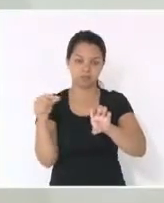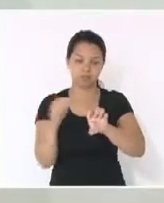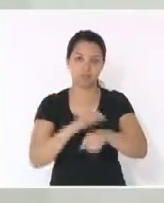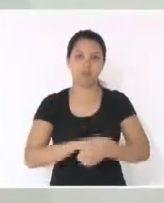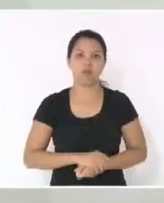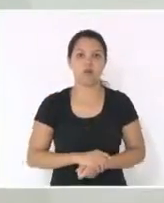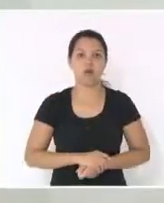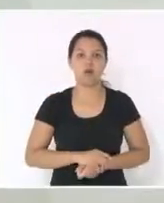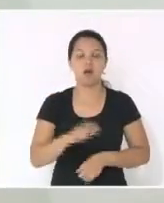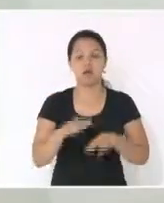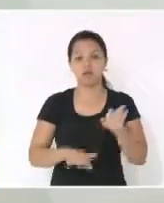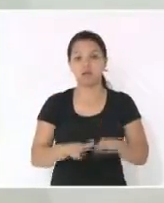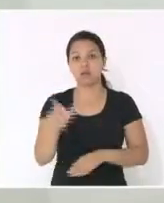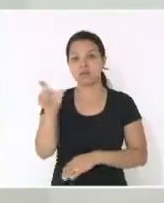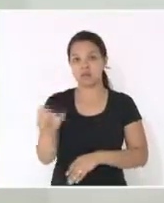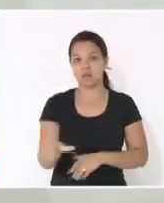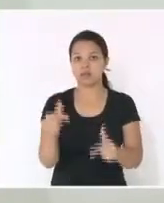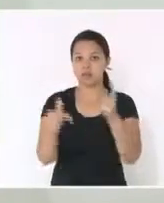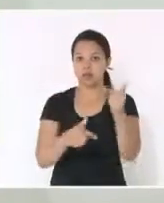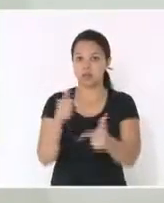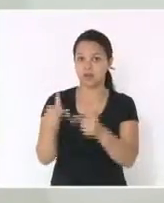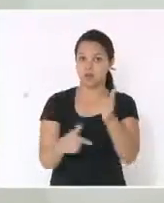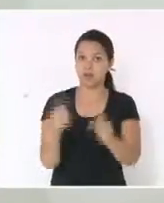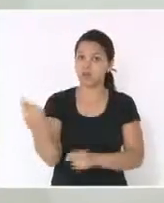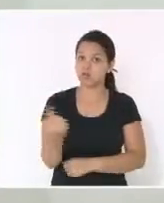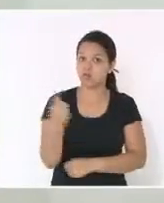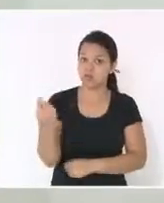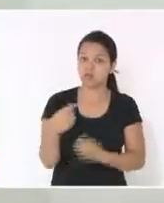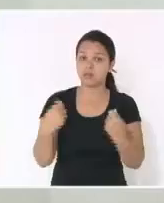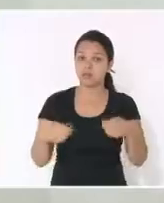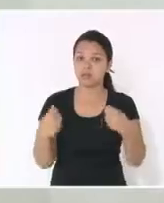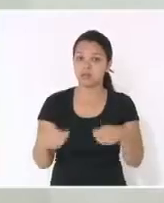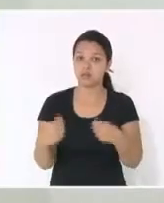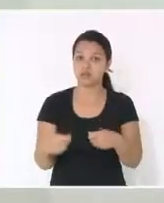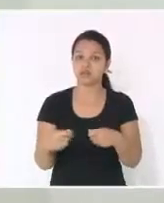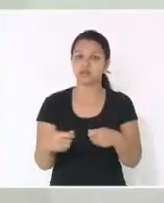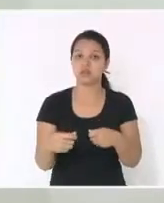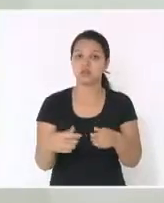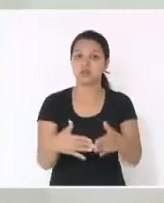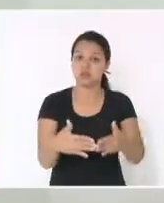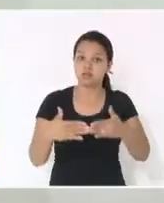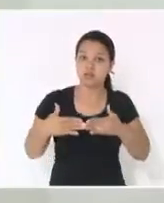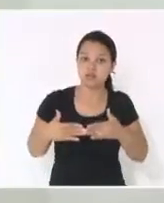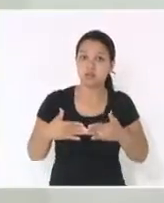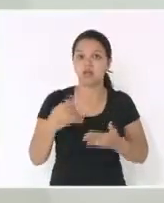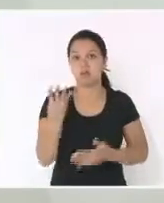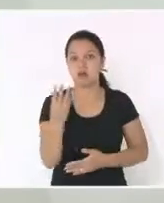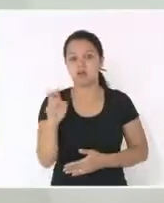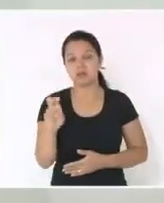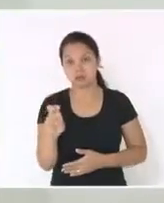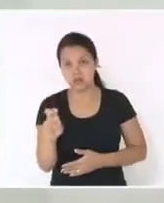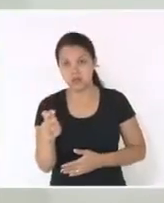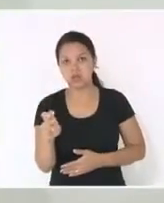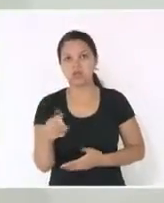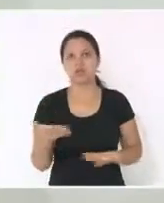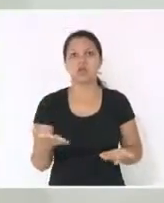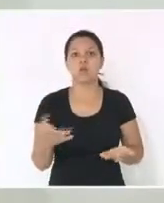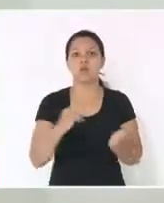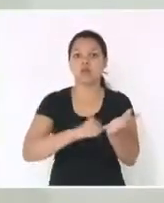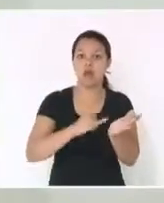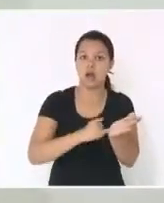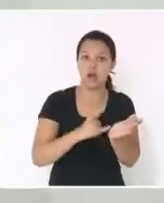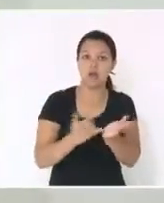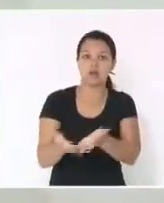ela precisa tirar quatro cinco licenças estaduais recolher taxa recolher carimbo